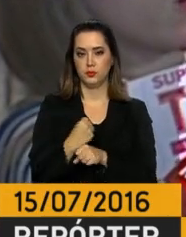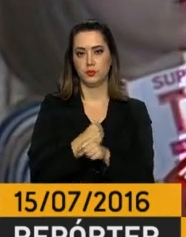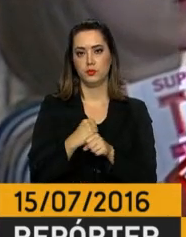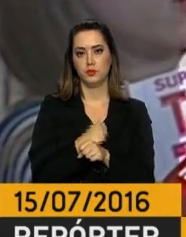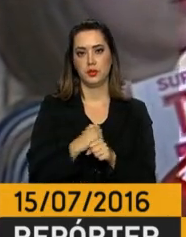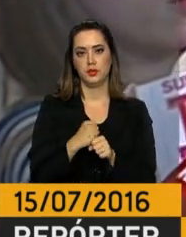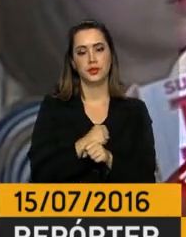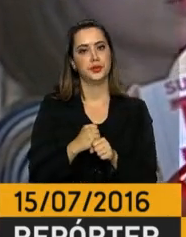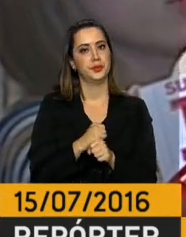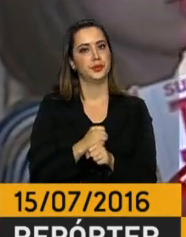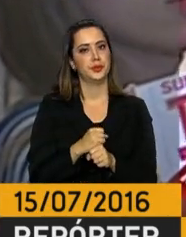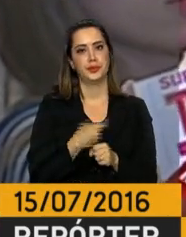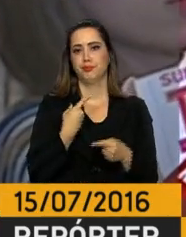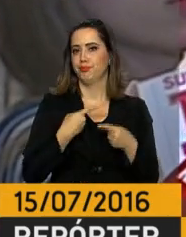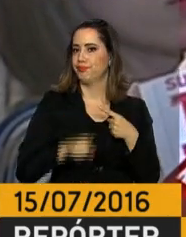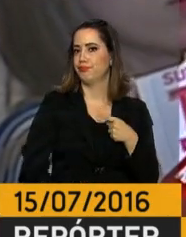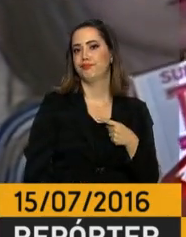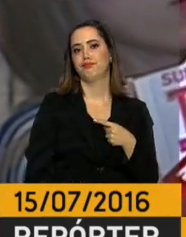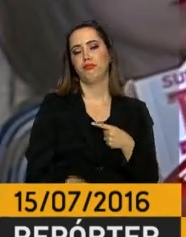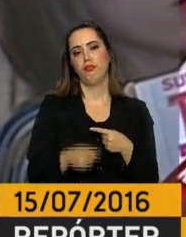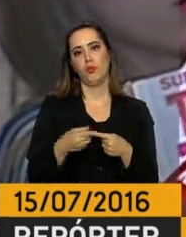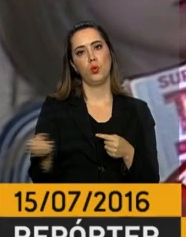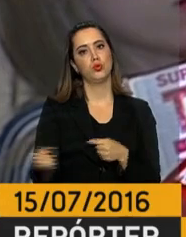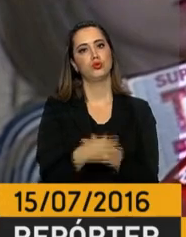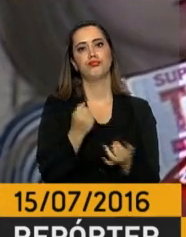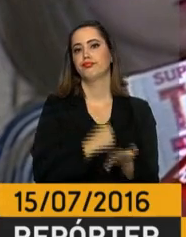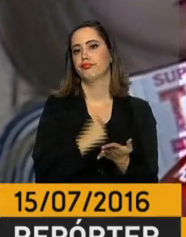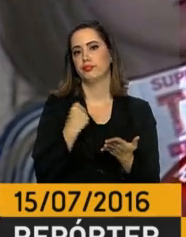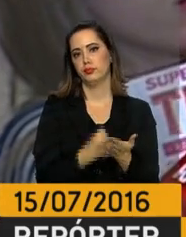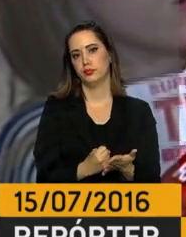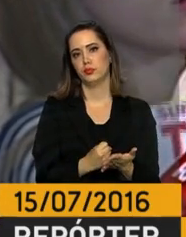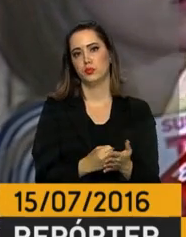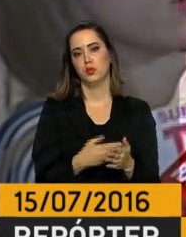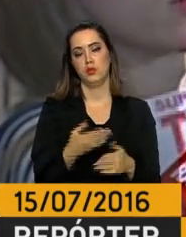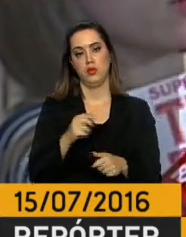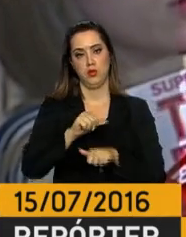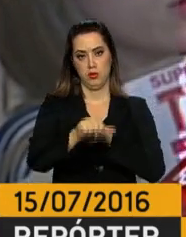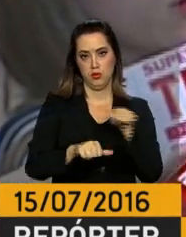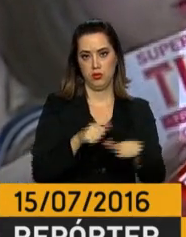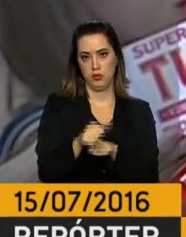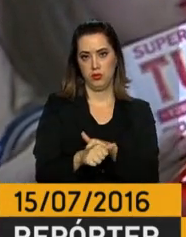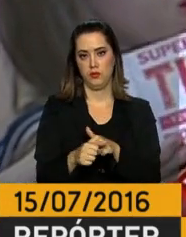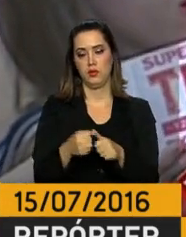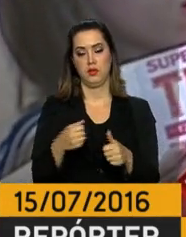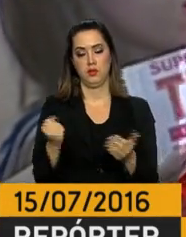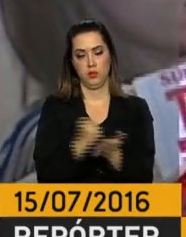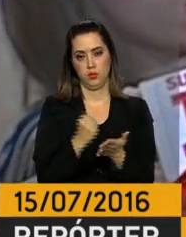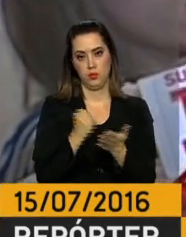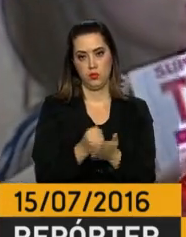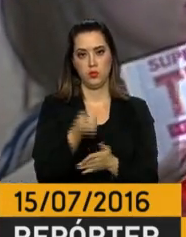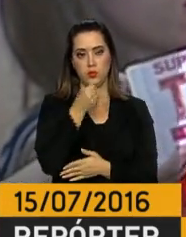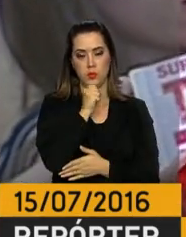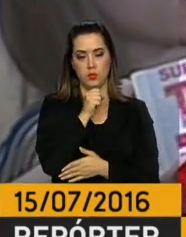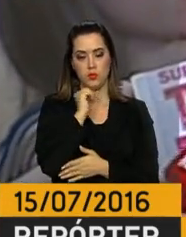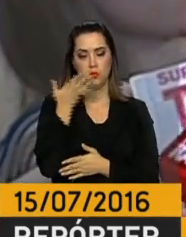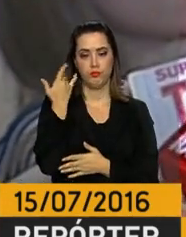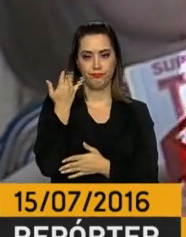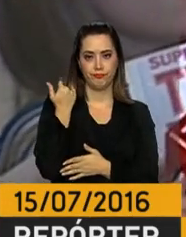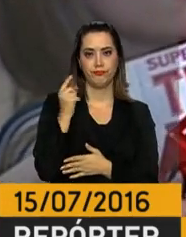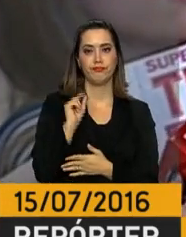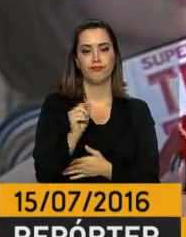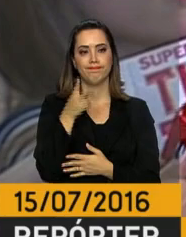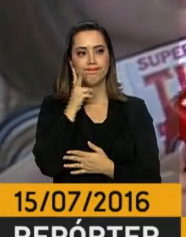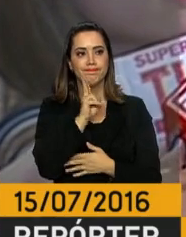a impossibilidade de renovação dos contratos antigos num total de 1,5 milhão. Então, elas compreenderam